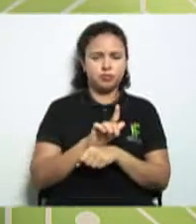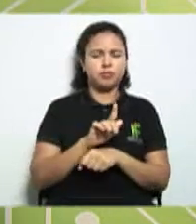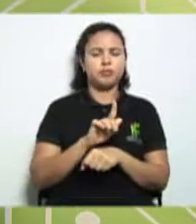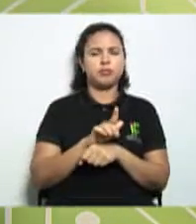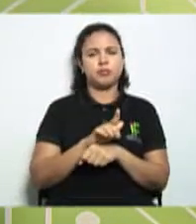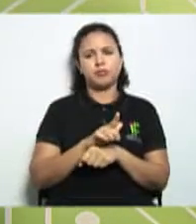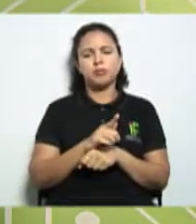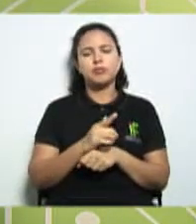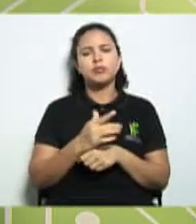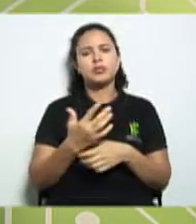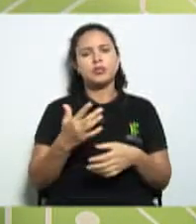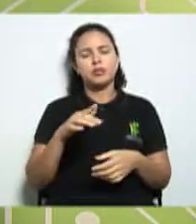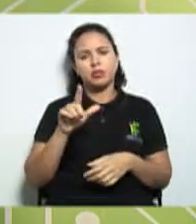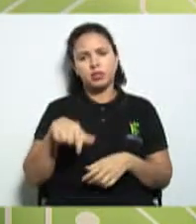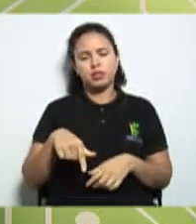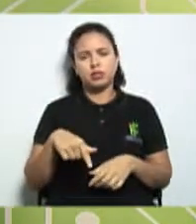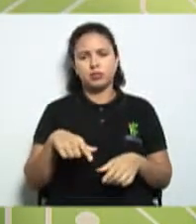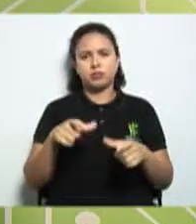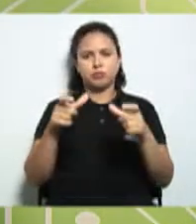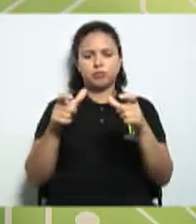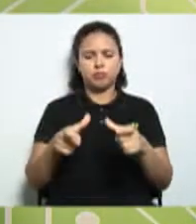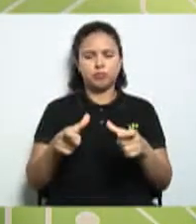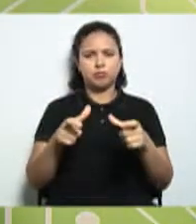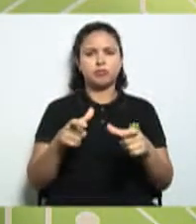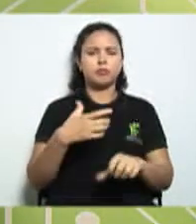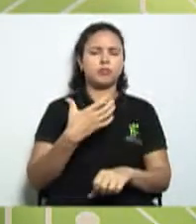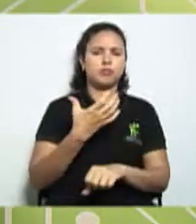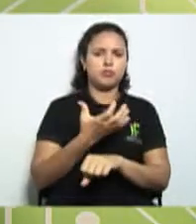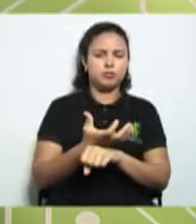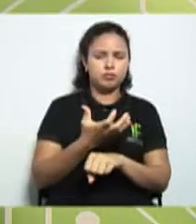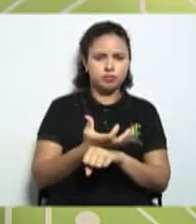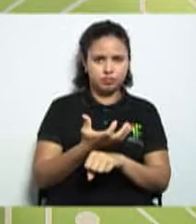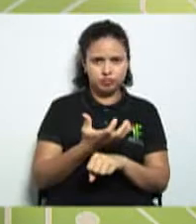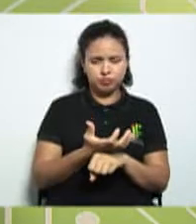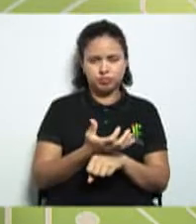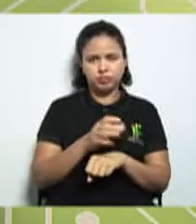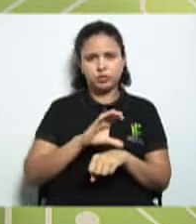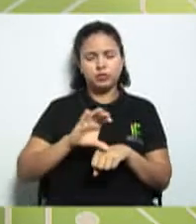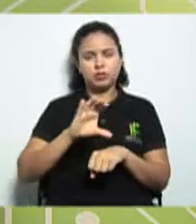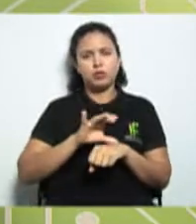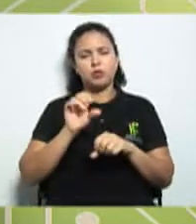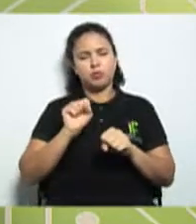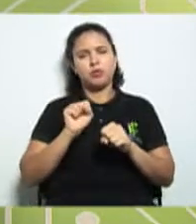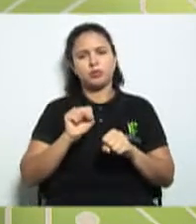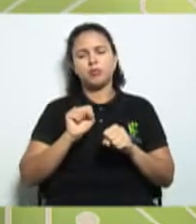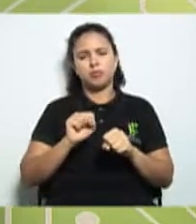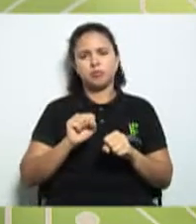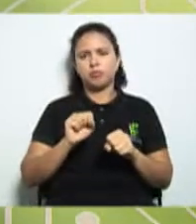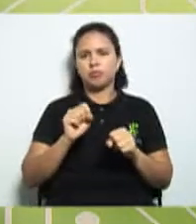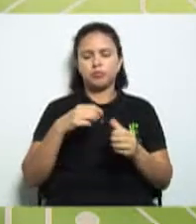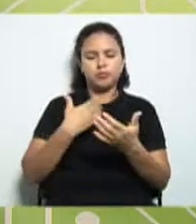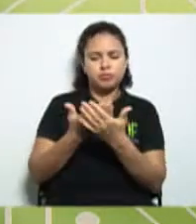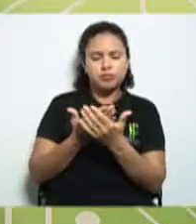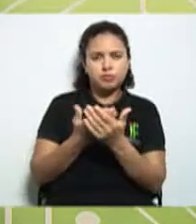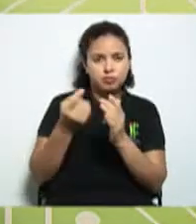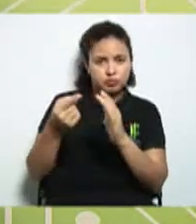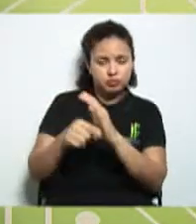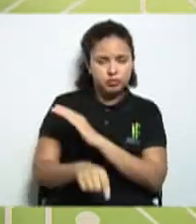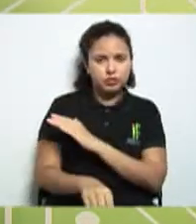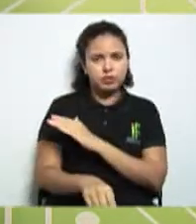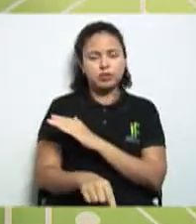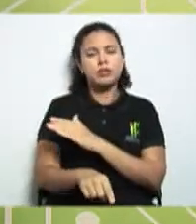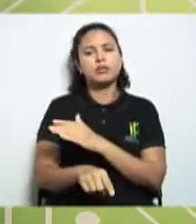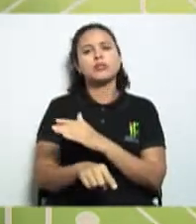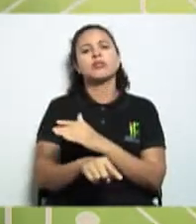campo disciplinar do meu curso que eu posso explorar muito bem nesse tipo de cooperativa. Então, tem